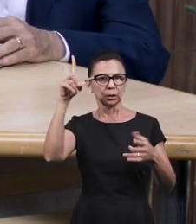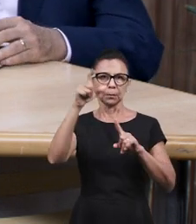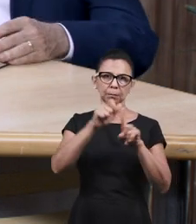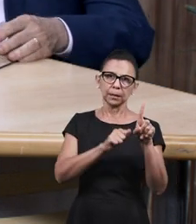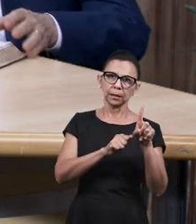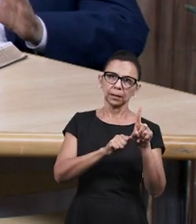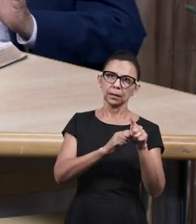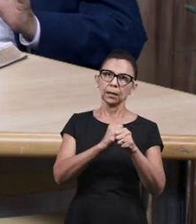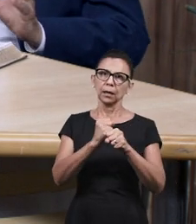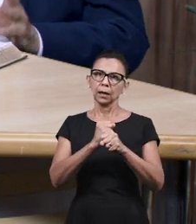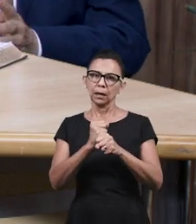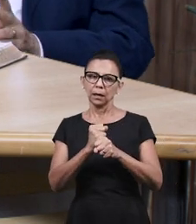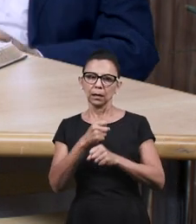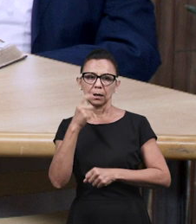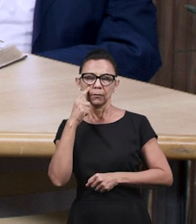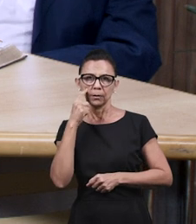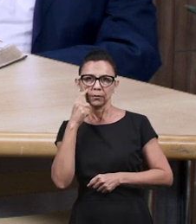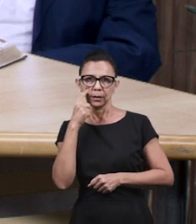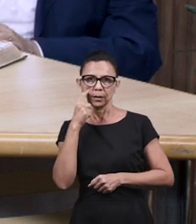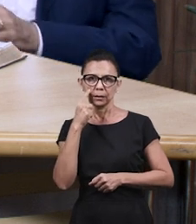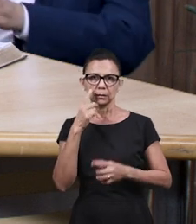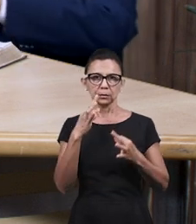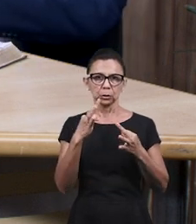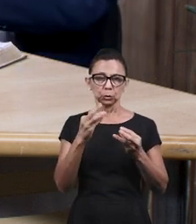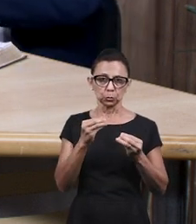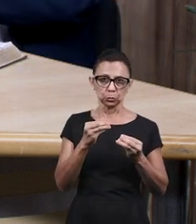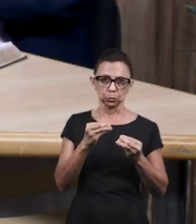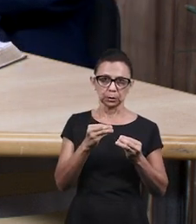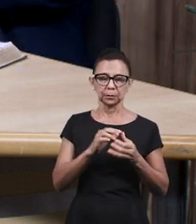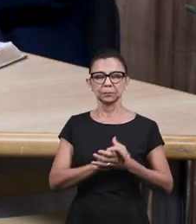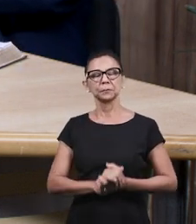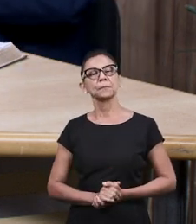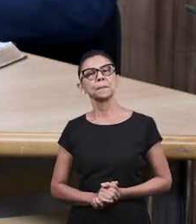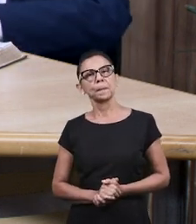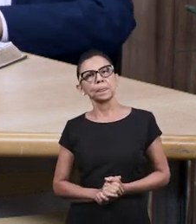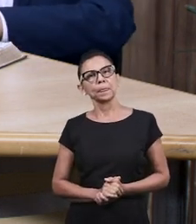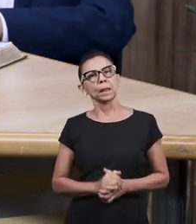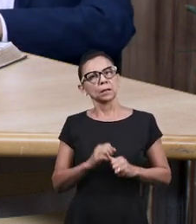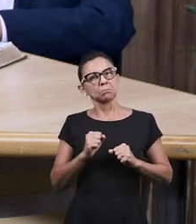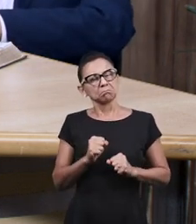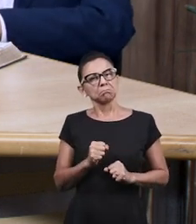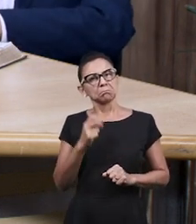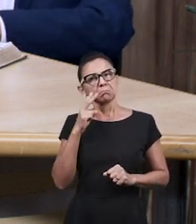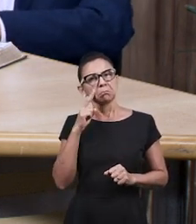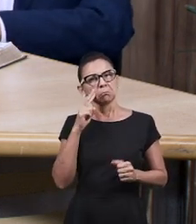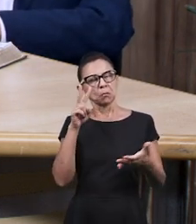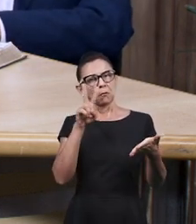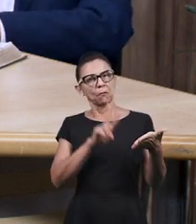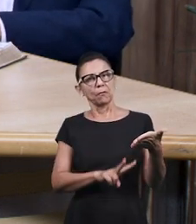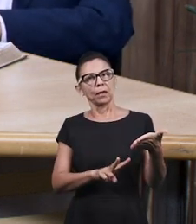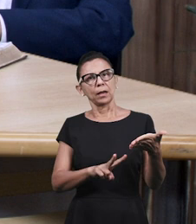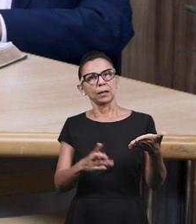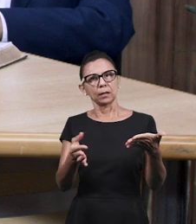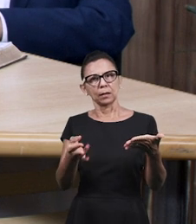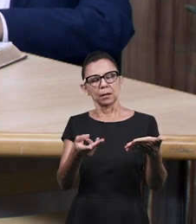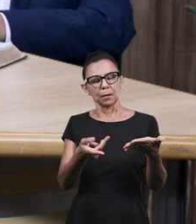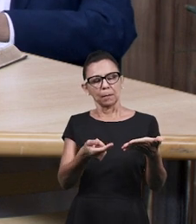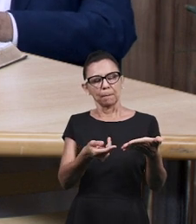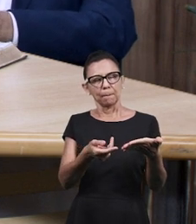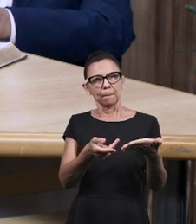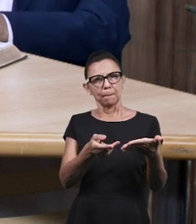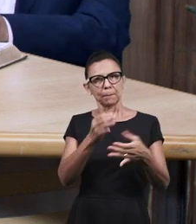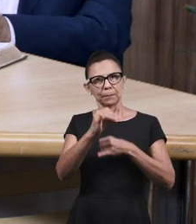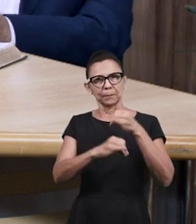ontem. Não é? Se tiver gravado, você pode ver as imagens disso, passando dia a